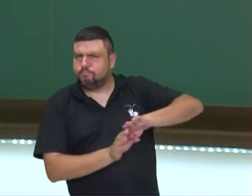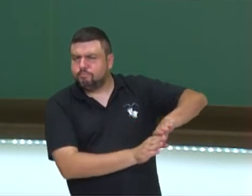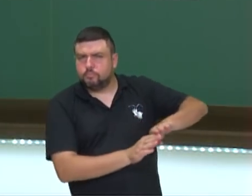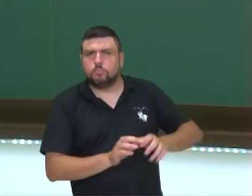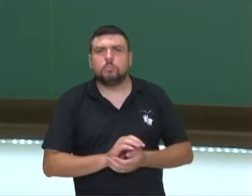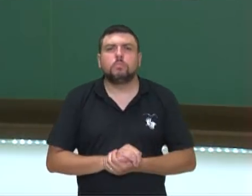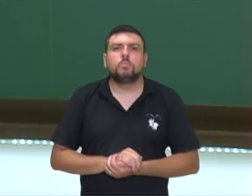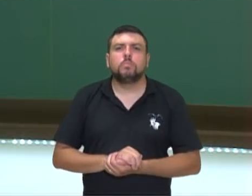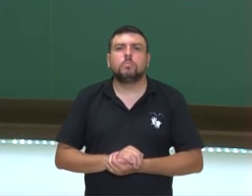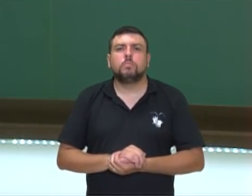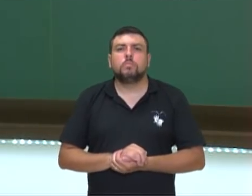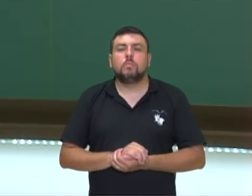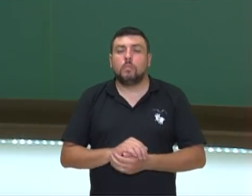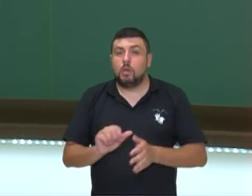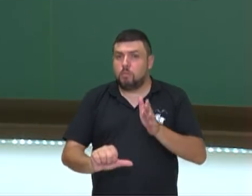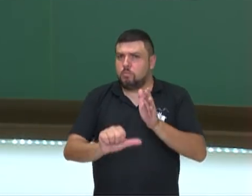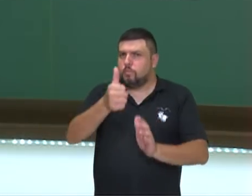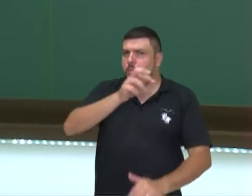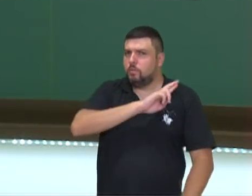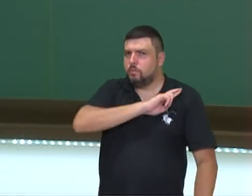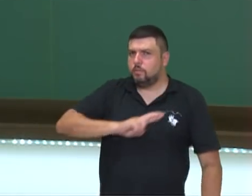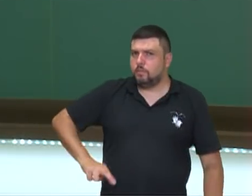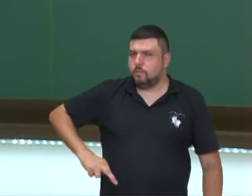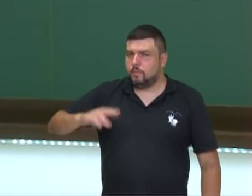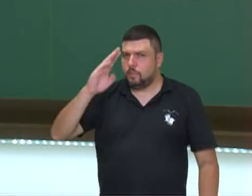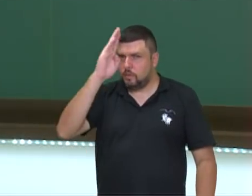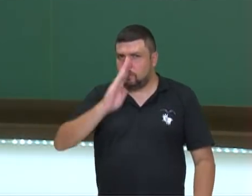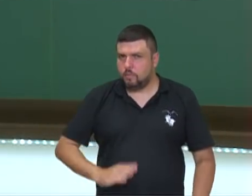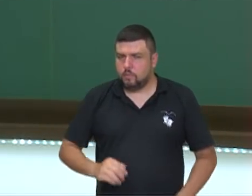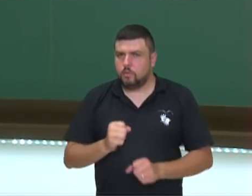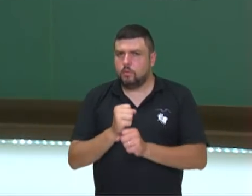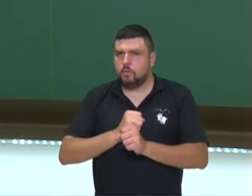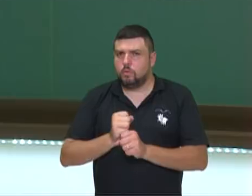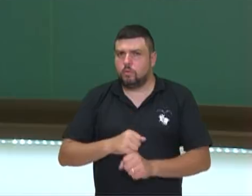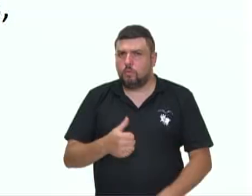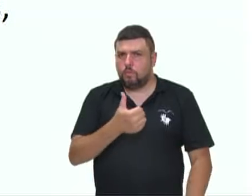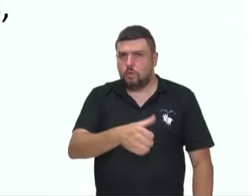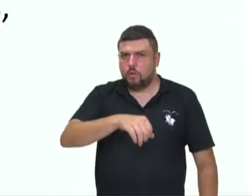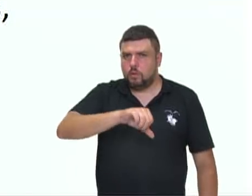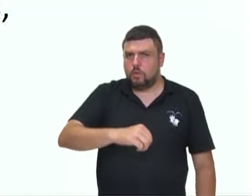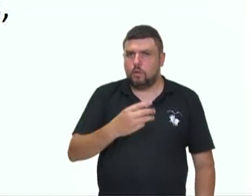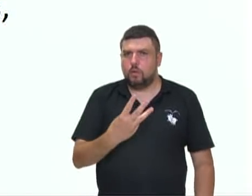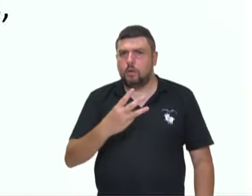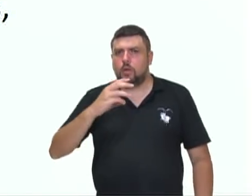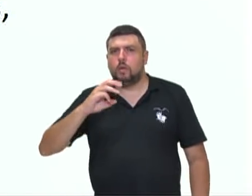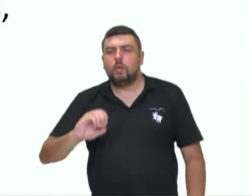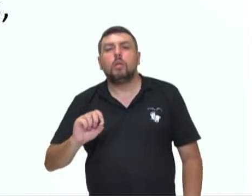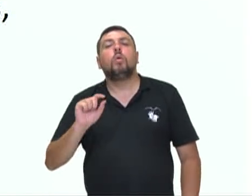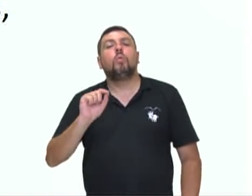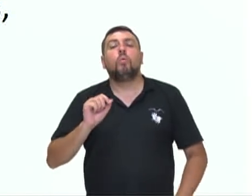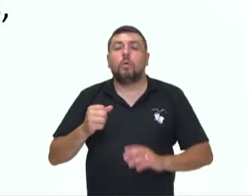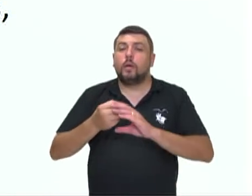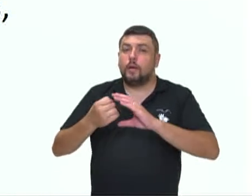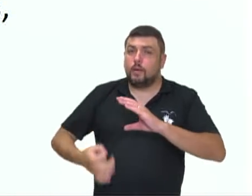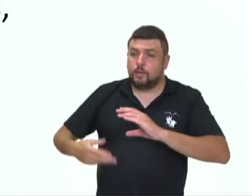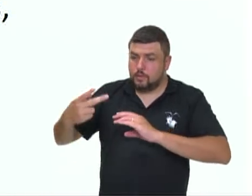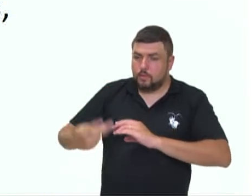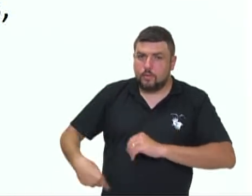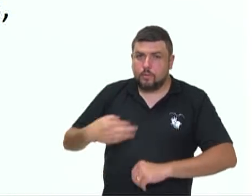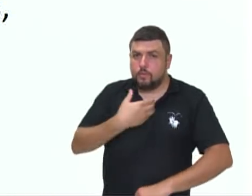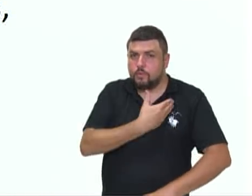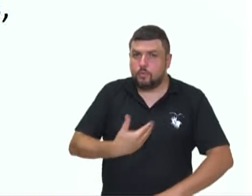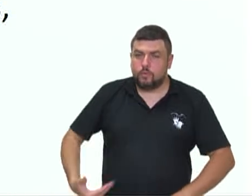Primeira República no Brasil, que é esse período que nós tratamos até 1930, se caracterizou por esse modelo de governo.